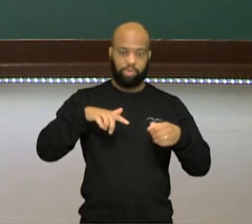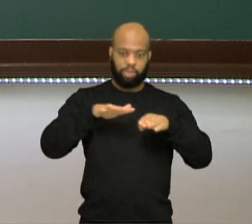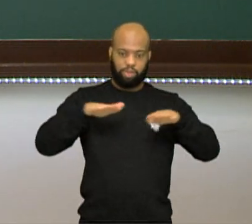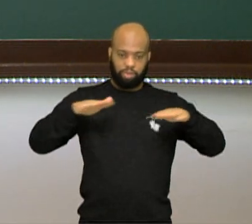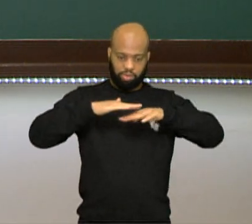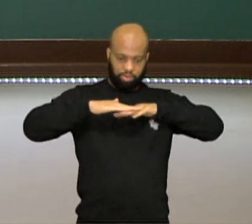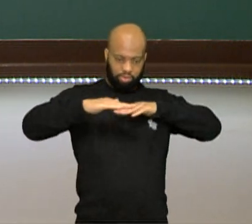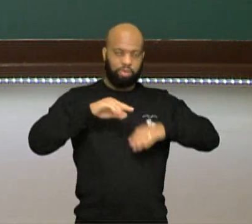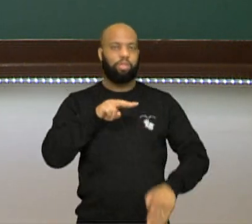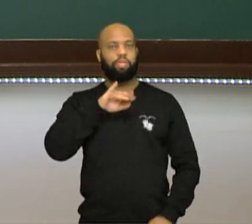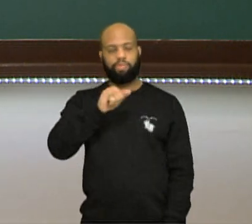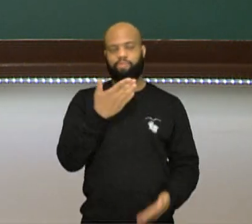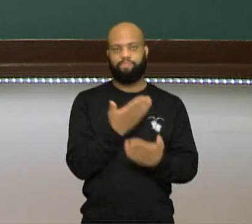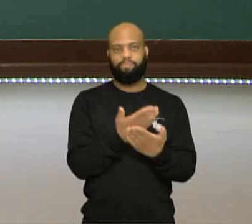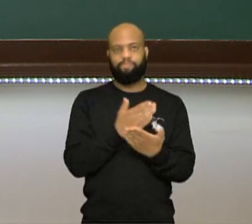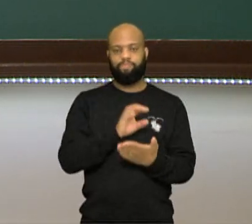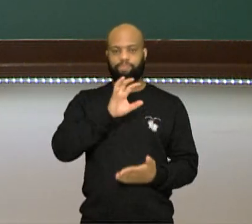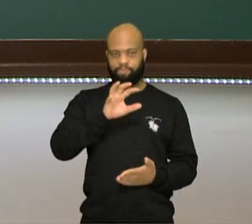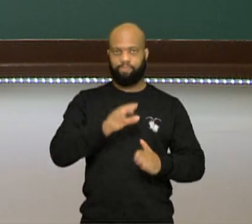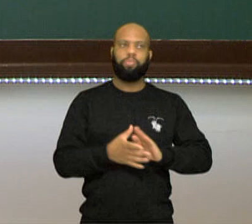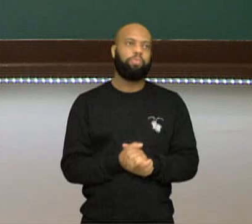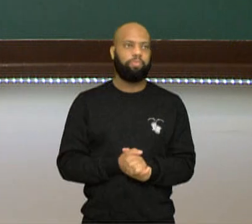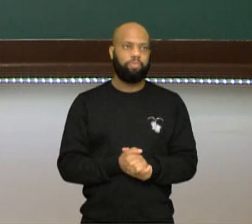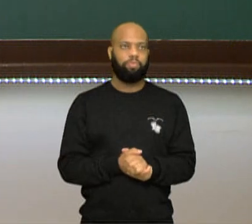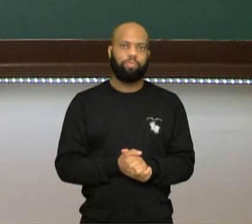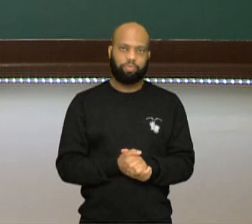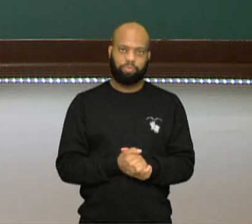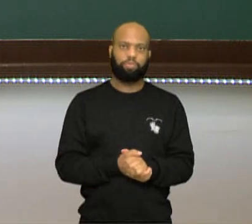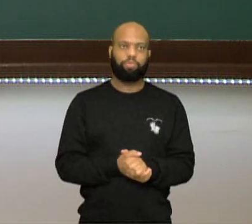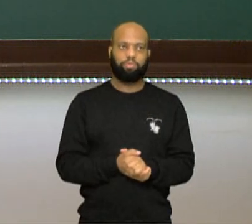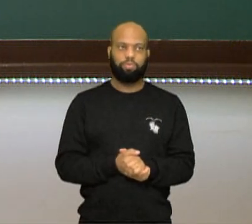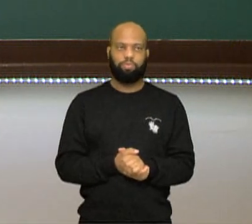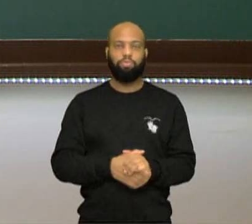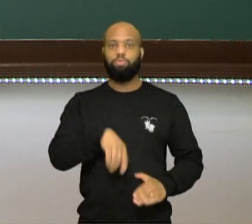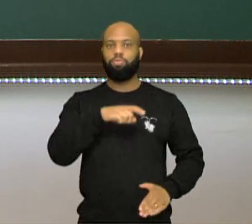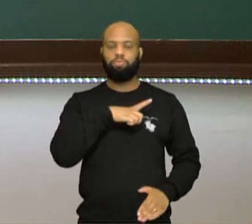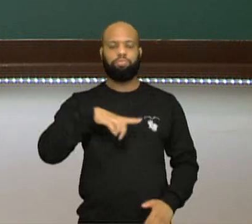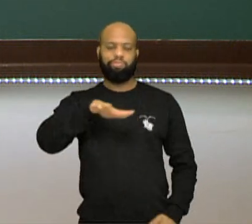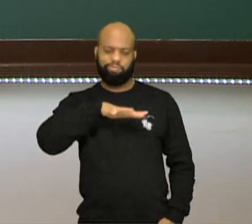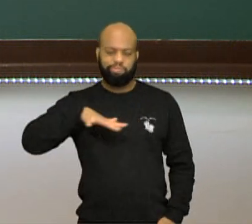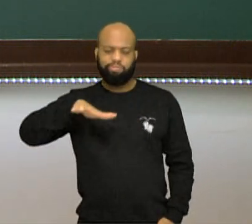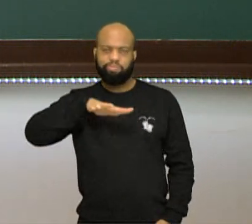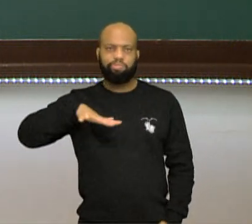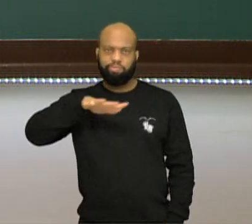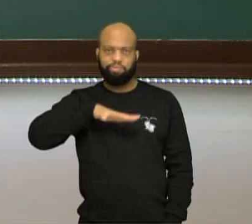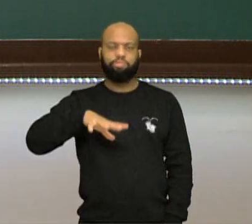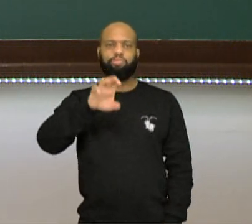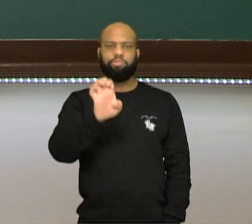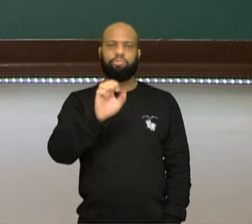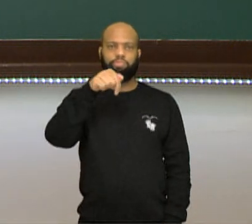trabalho, né, sobre a carga elétrica sobre uma superfície equipotencial.